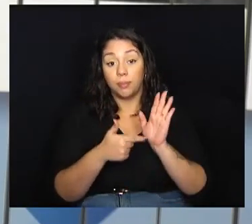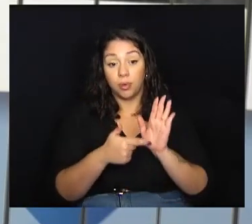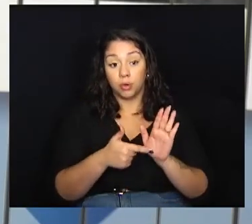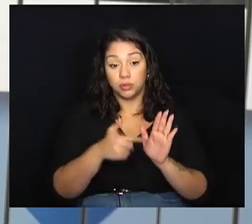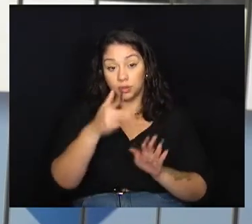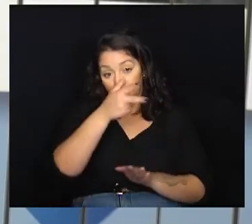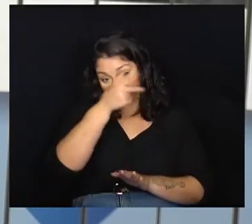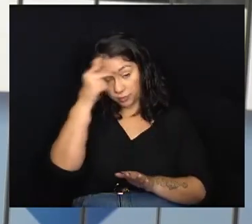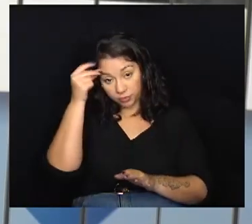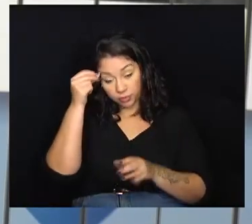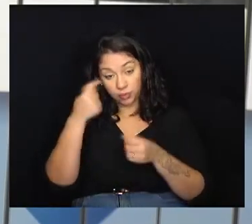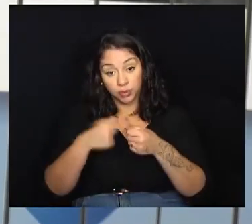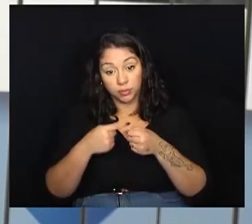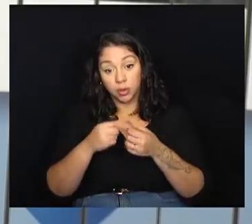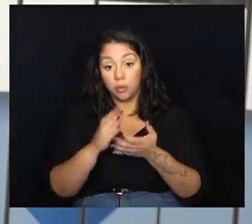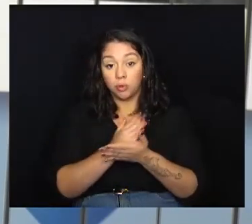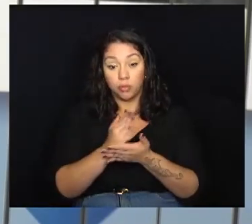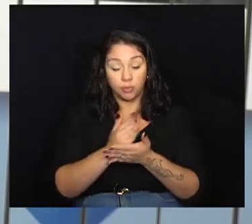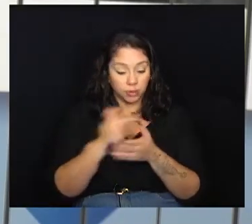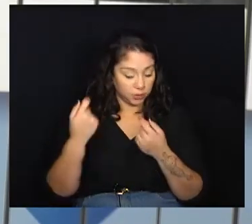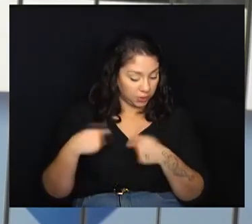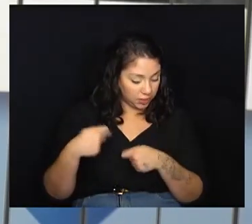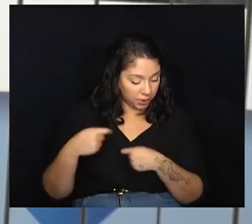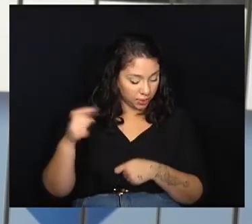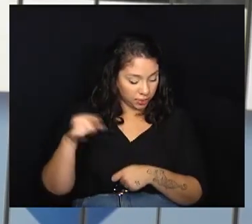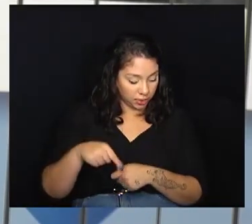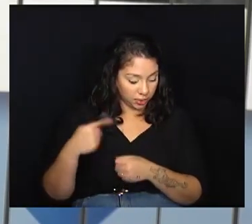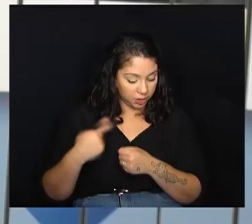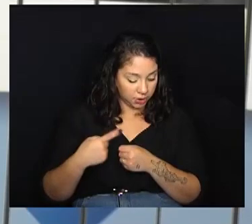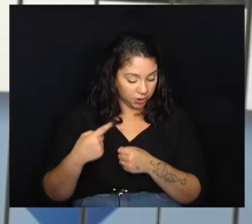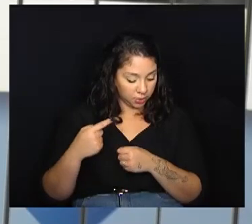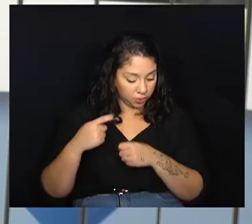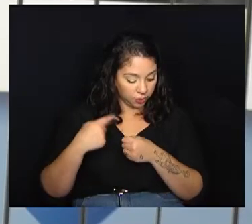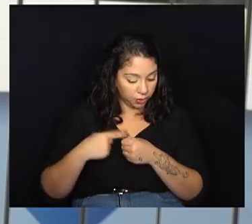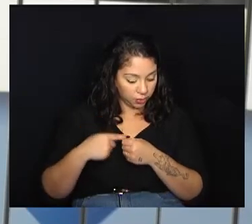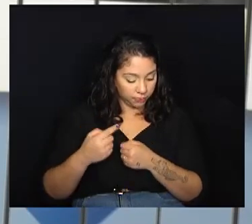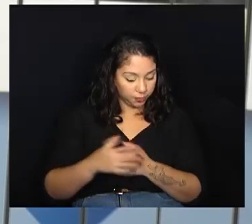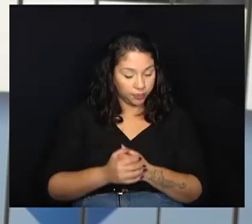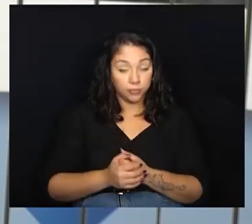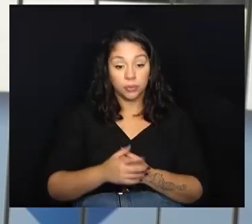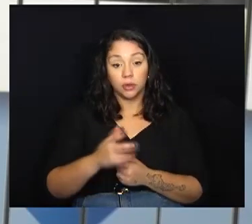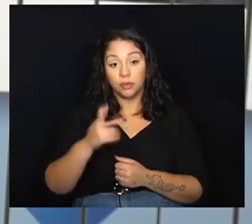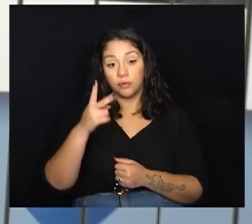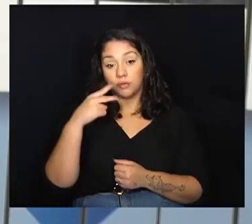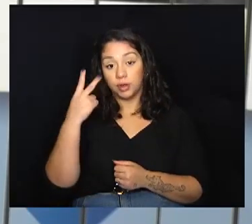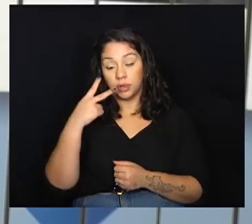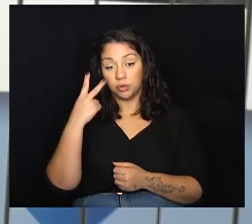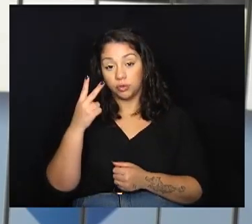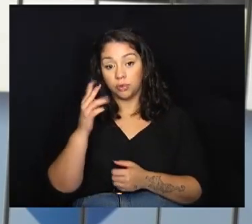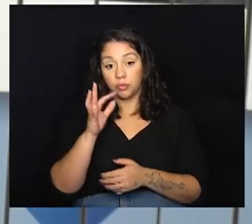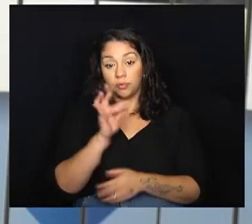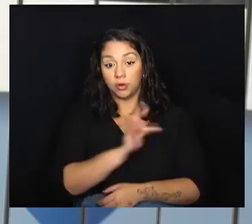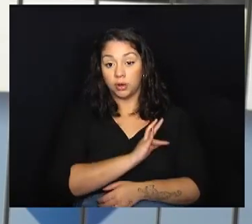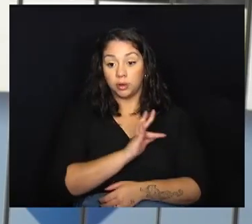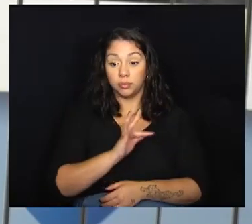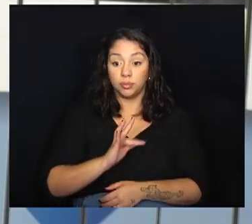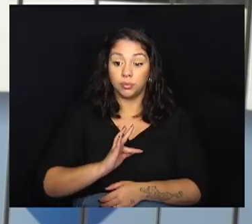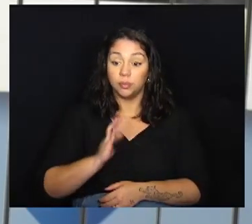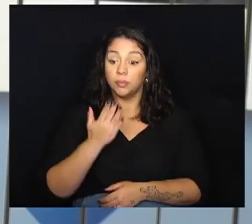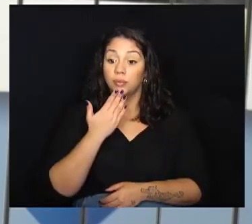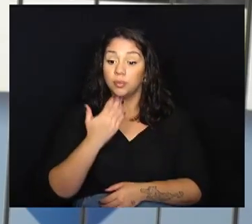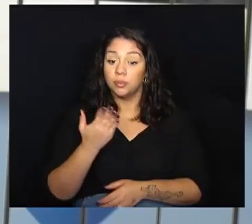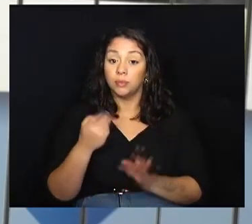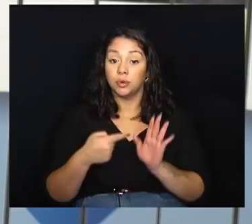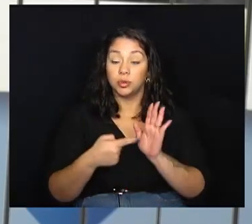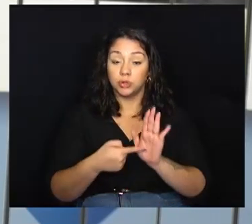Prefeitura Municipal algumas necessidades aqui do município. E o vereador Fernando Mendes solicitou à Prefeitura, por meio de uma